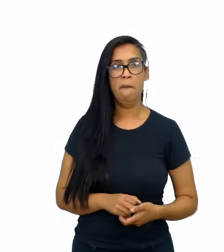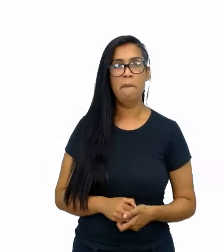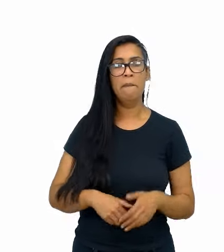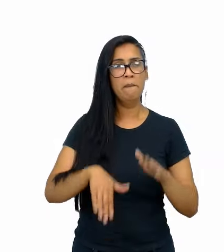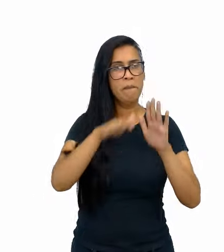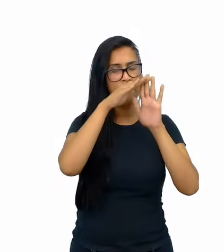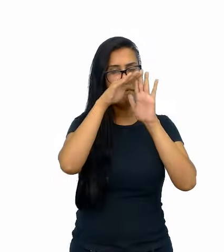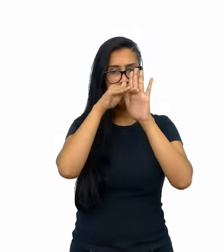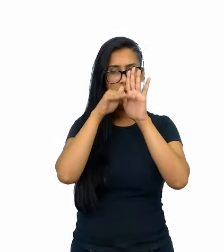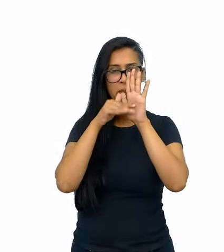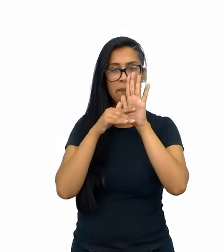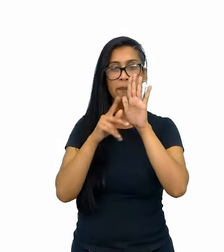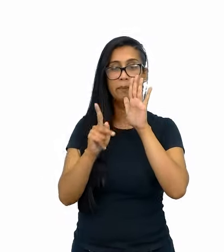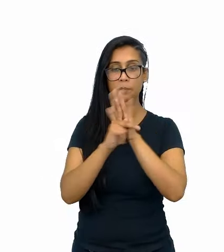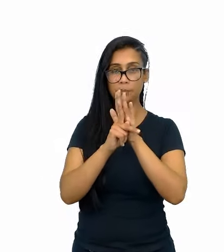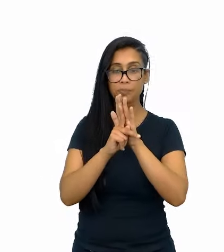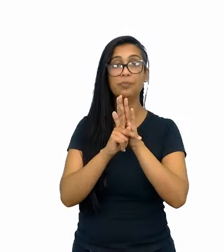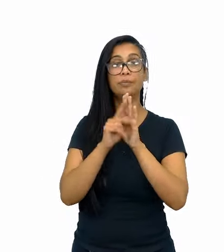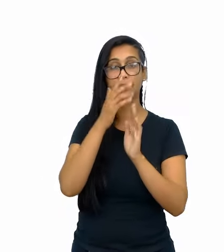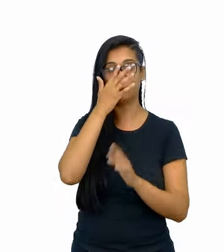posta no material.